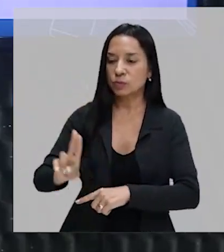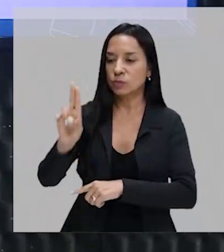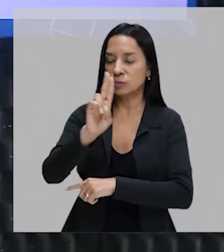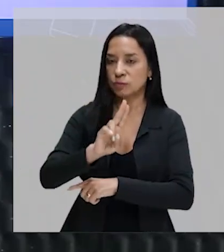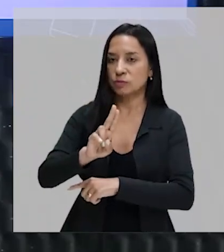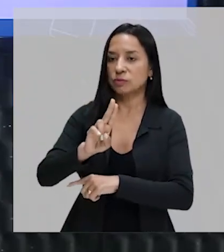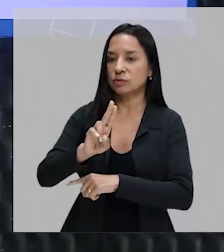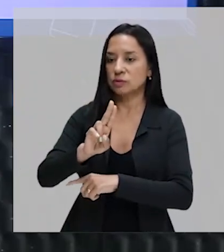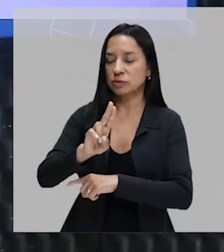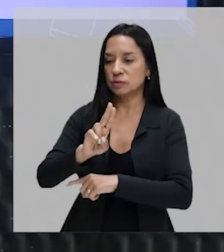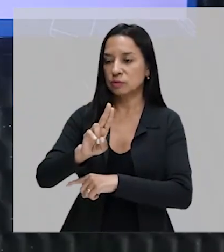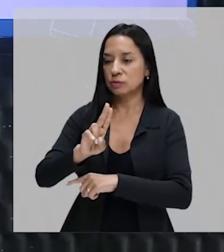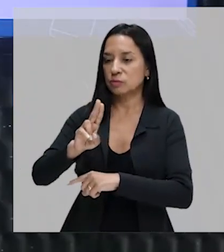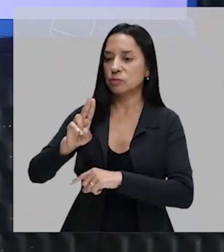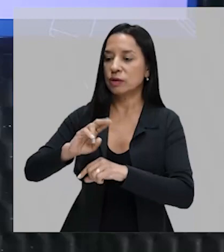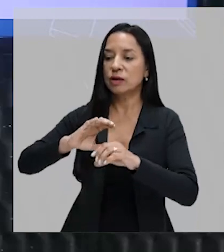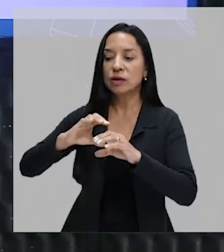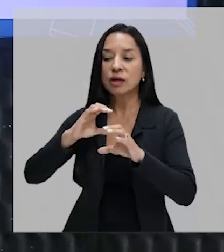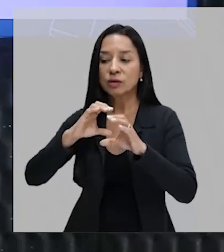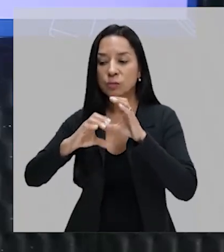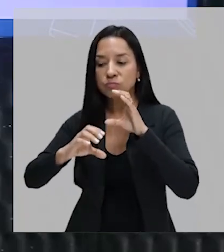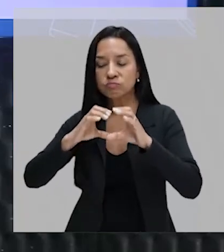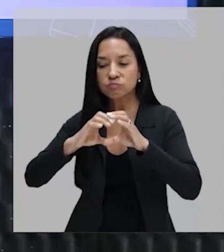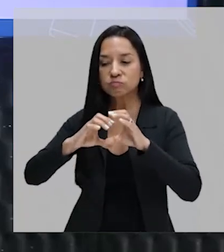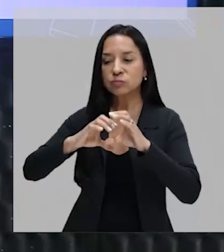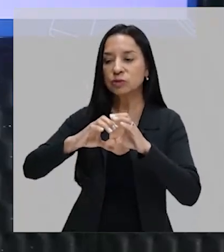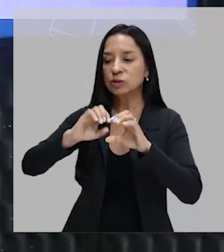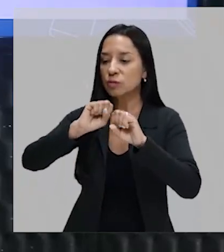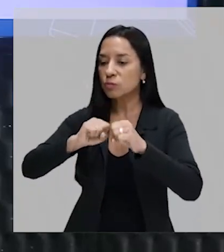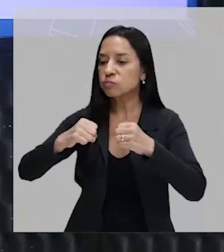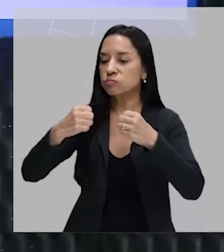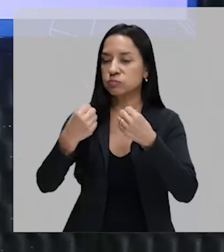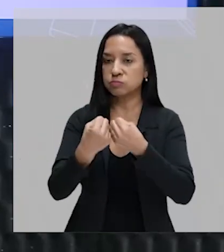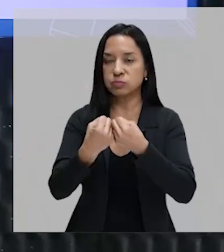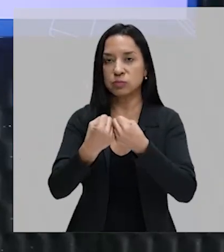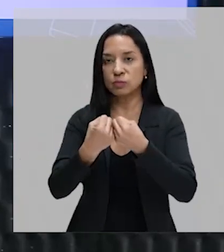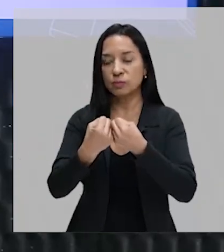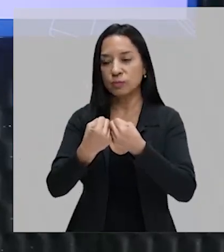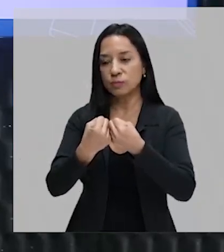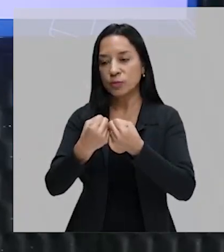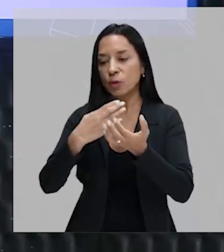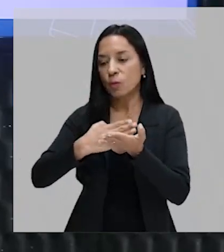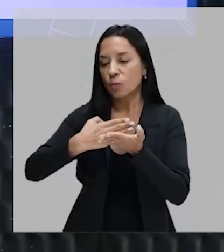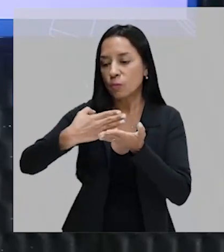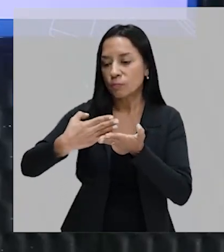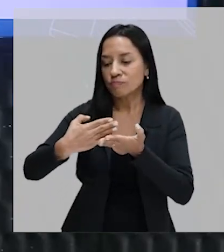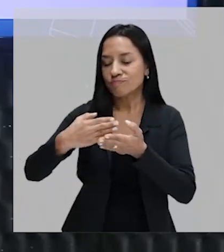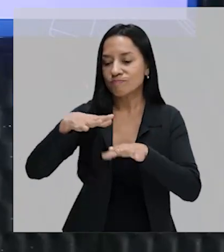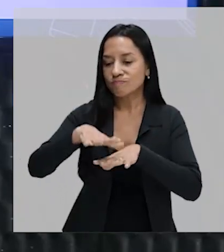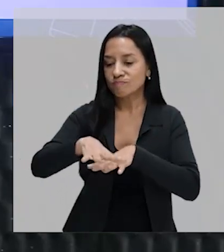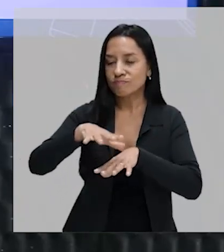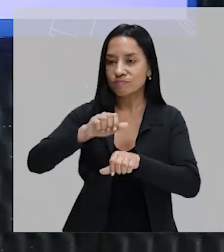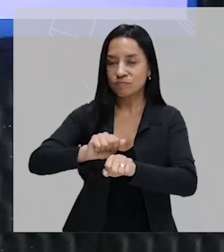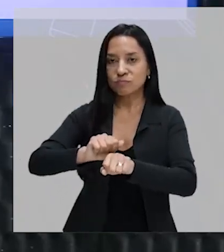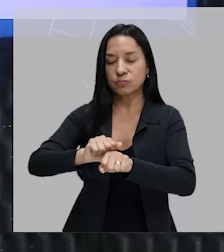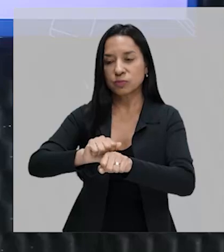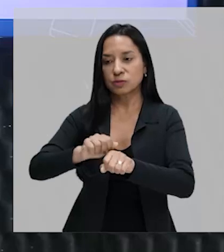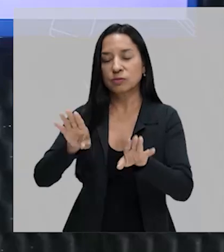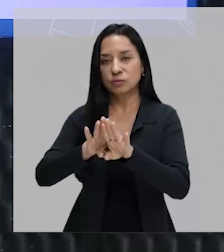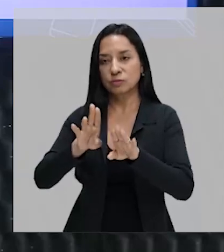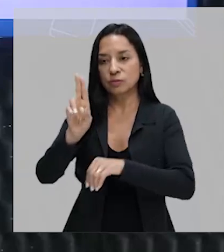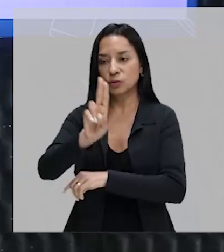os meios sociais. E a partir dessa ocupação e dessa utilização,